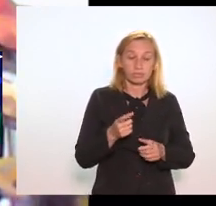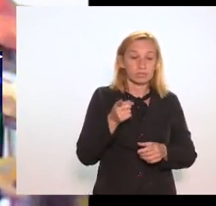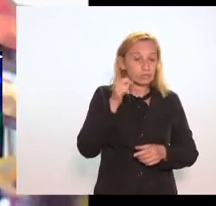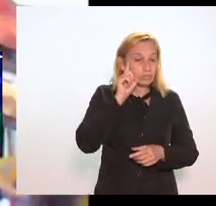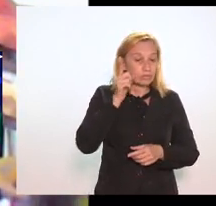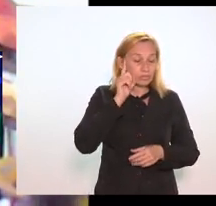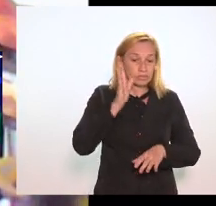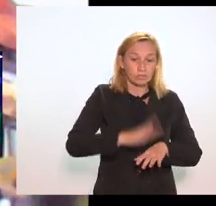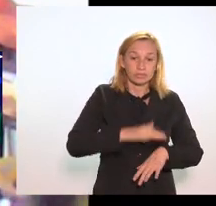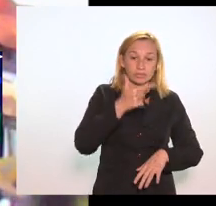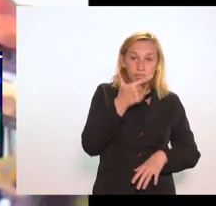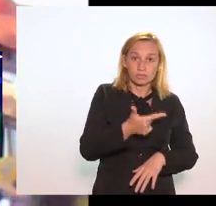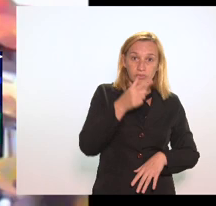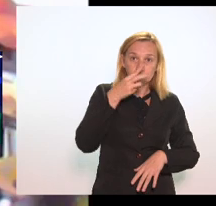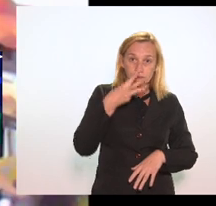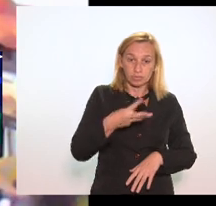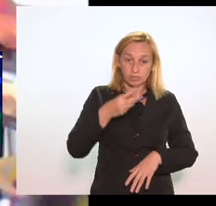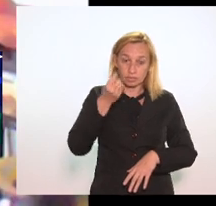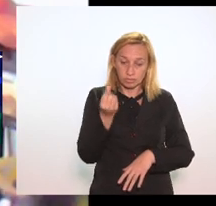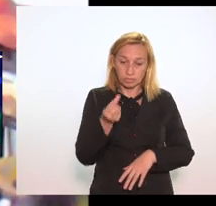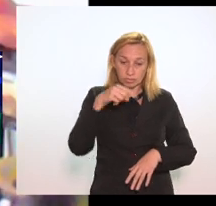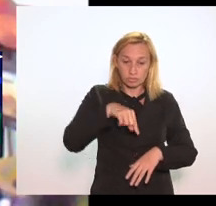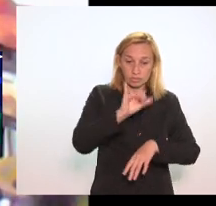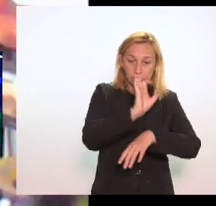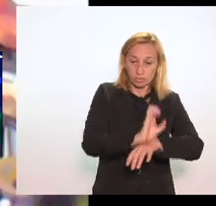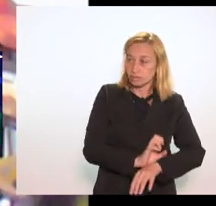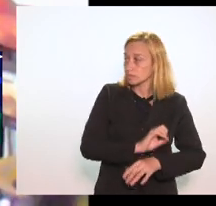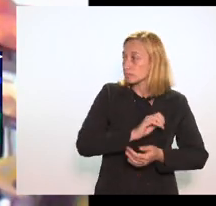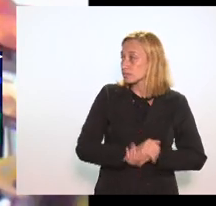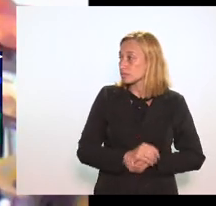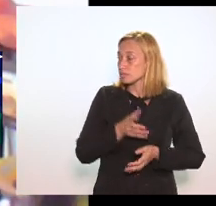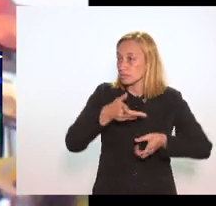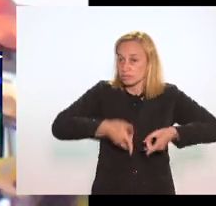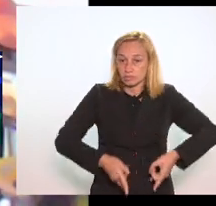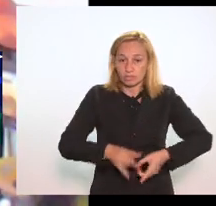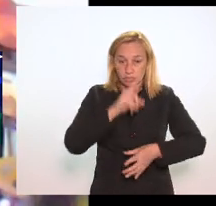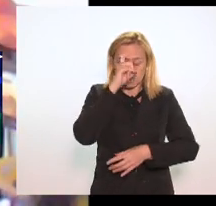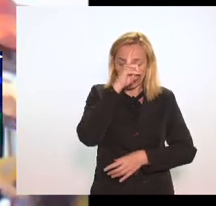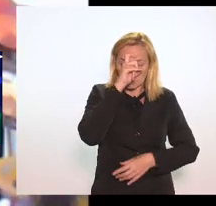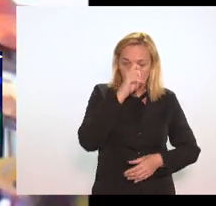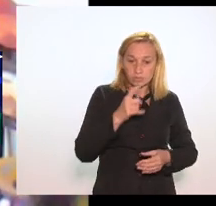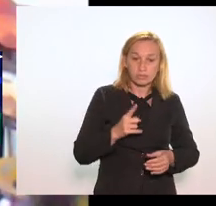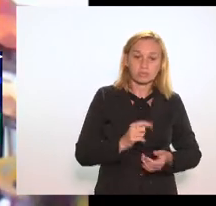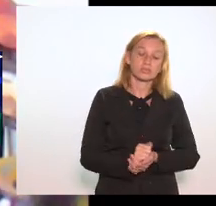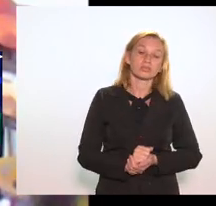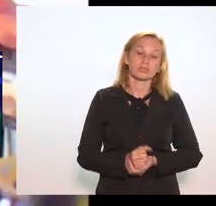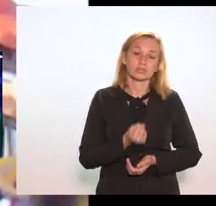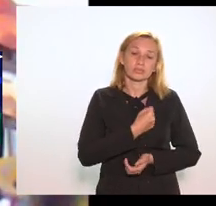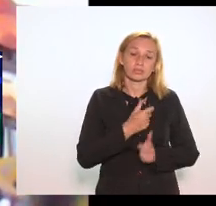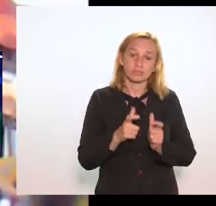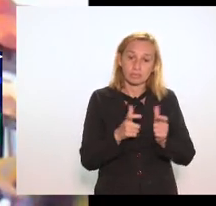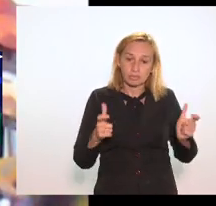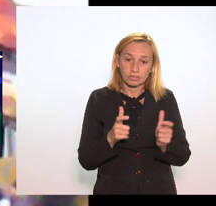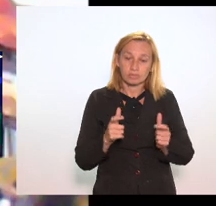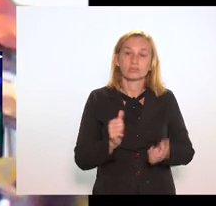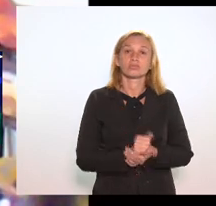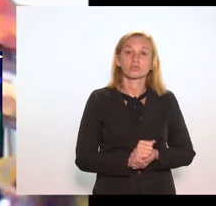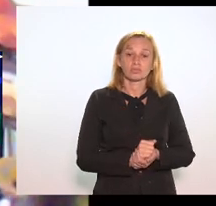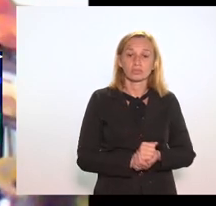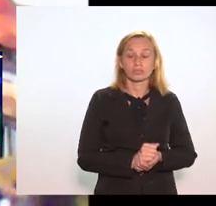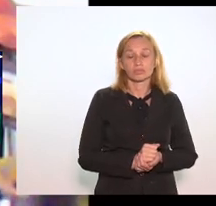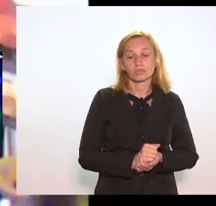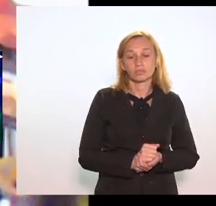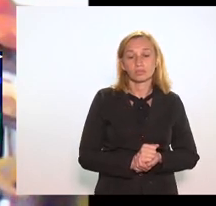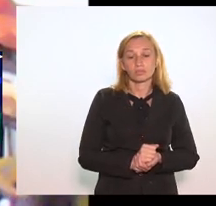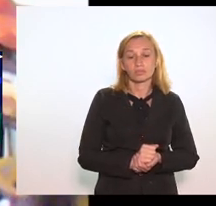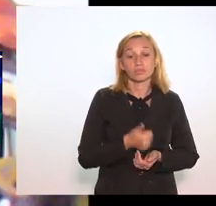dia mais de 236 aqui no nosso estado nós estamos batendo todos os recordes de hospitalização nessa